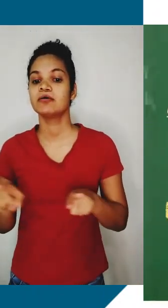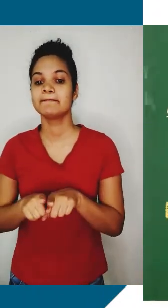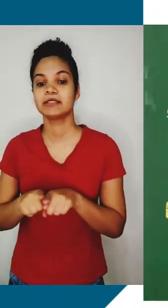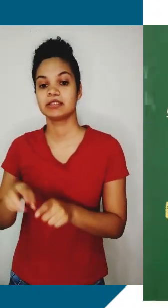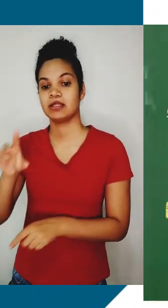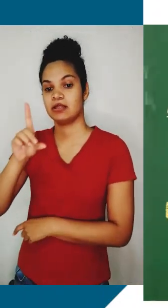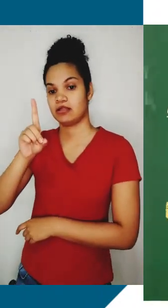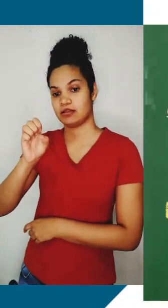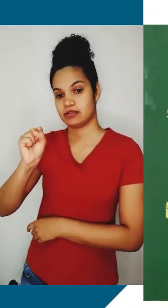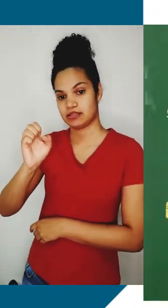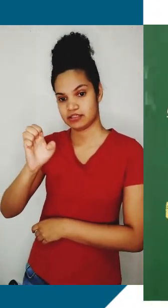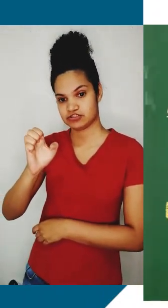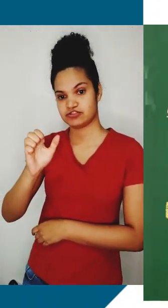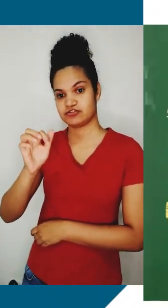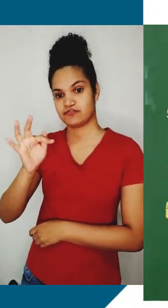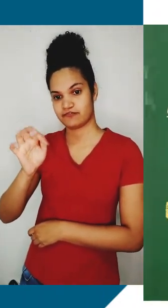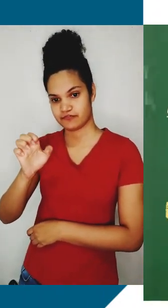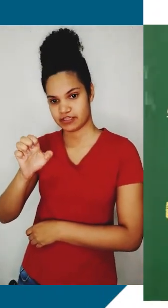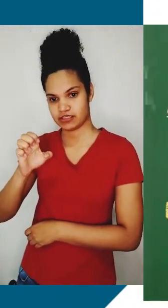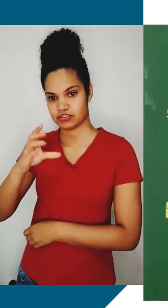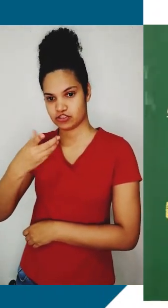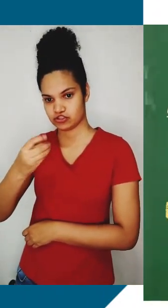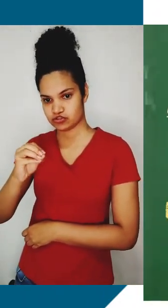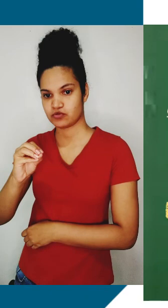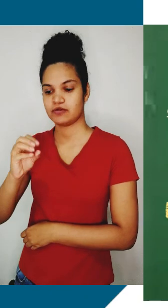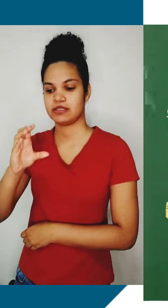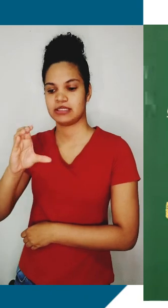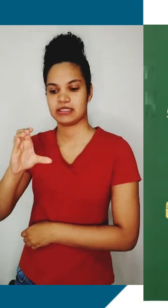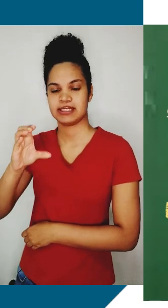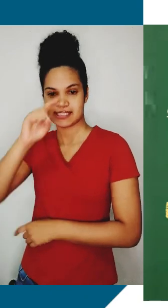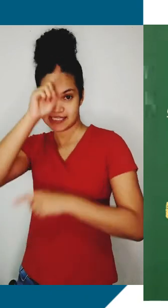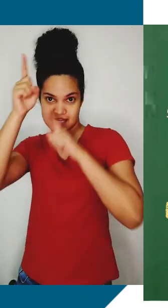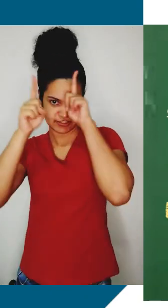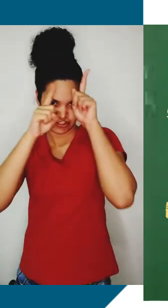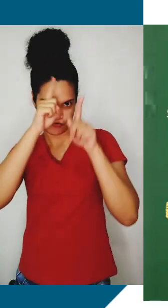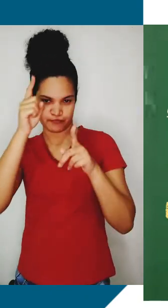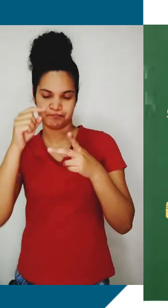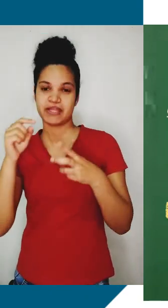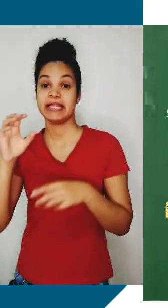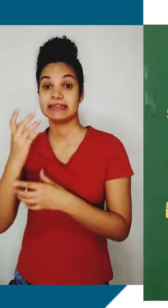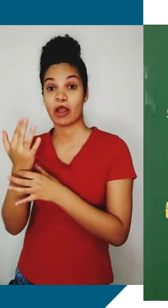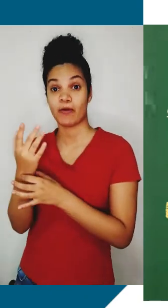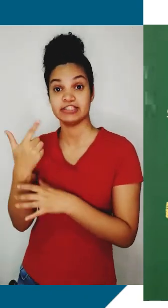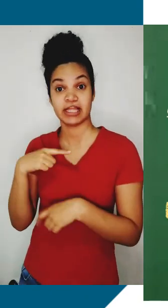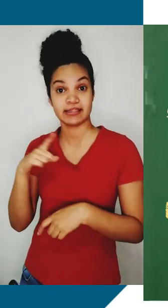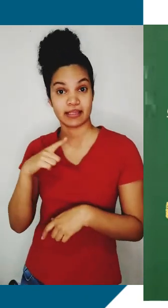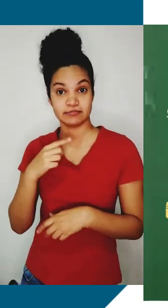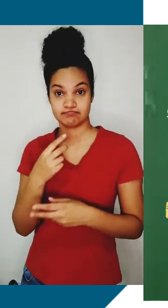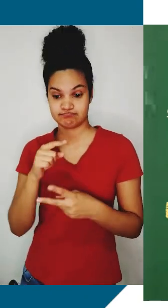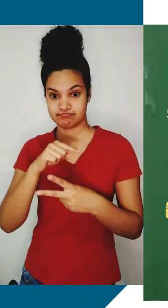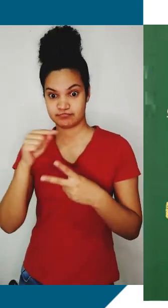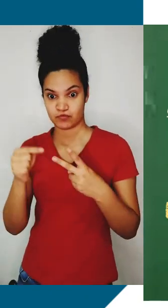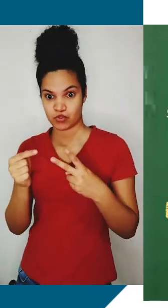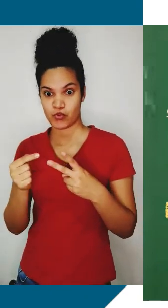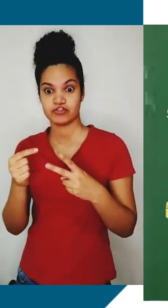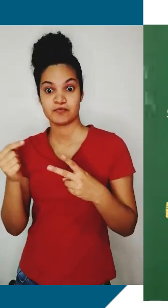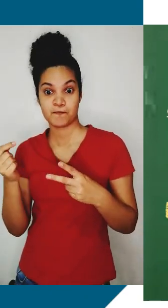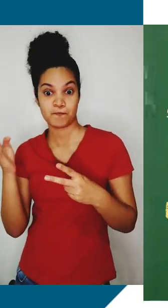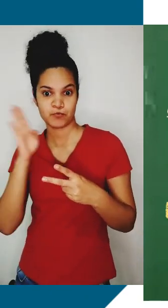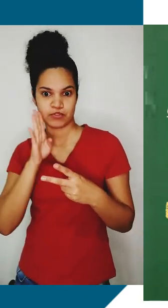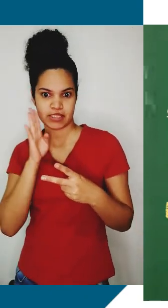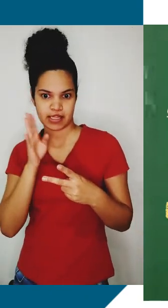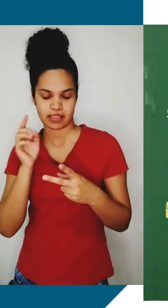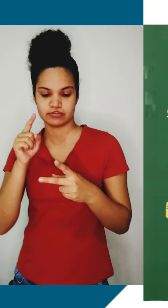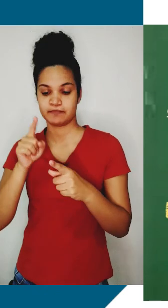desfecho criativo. Na UERJ tem duas que você pode usar, que são muito legais: a reflexão ou a